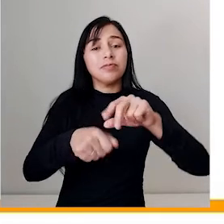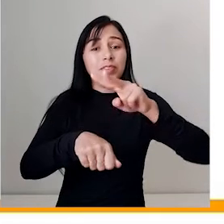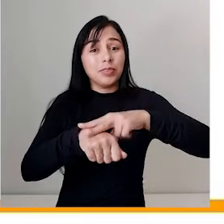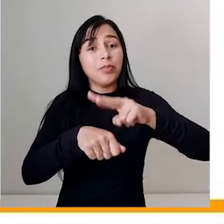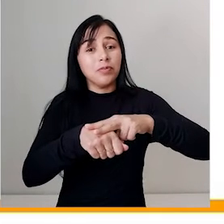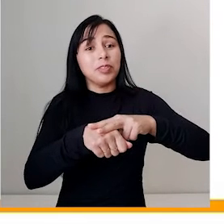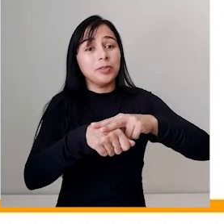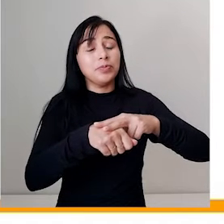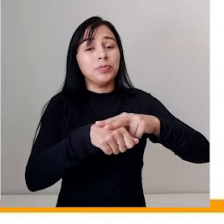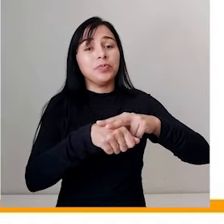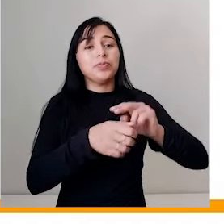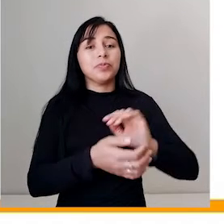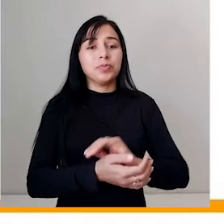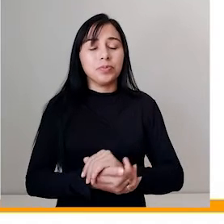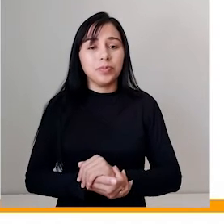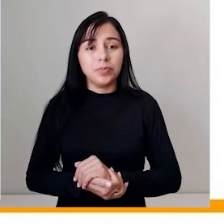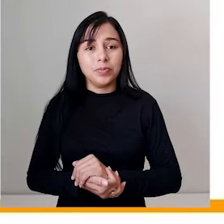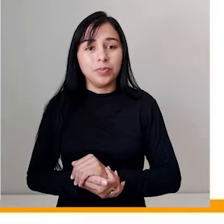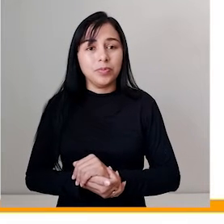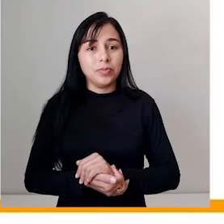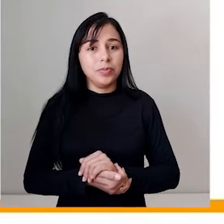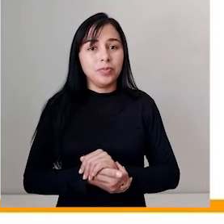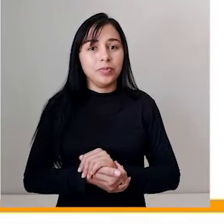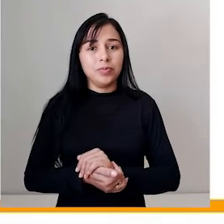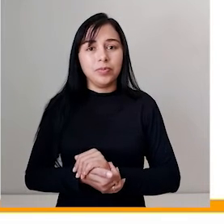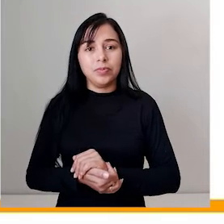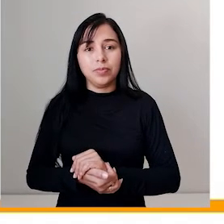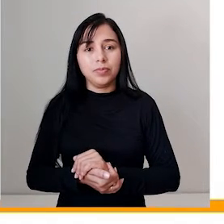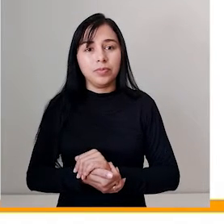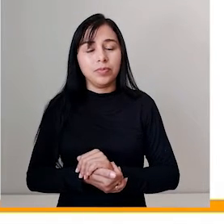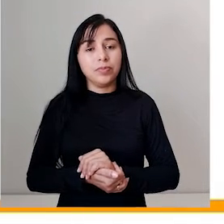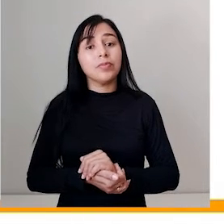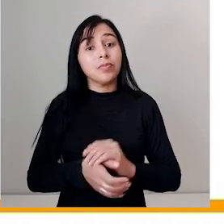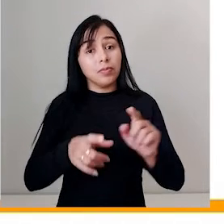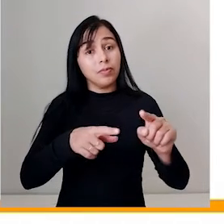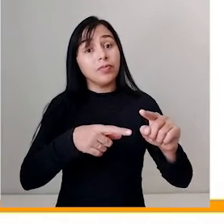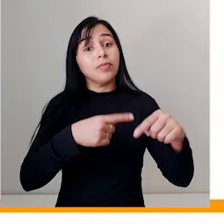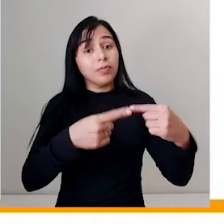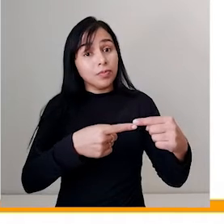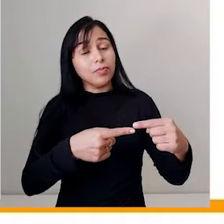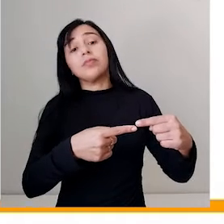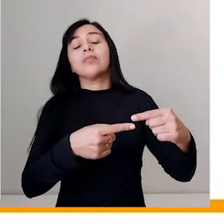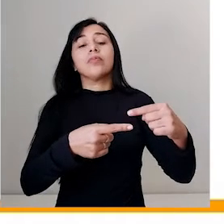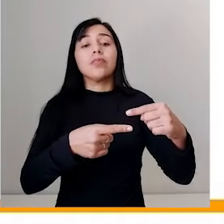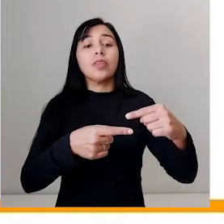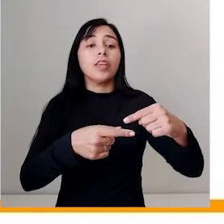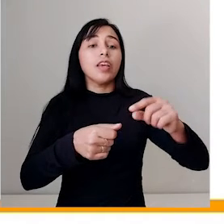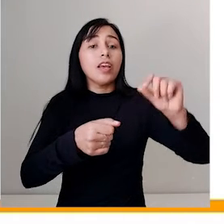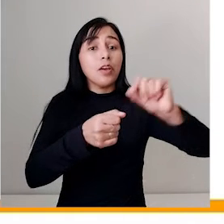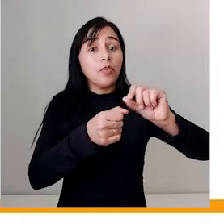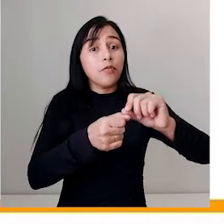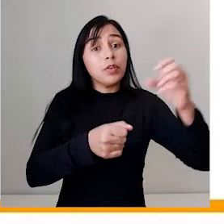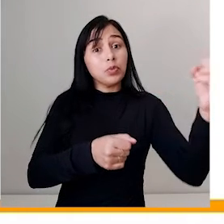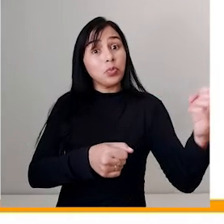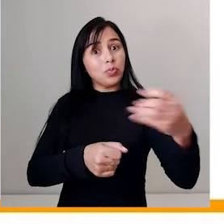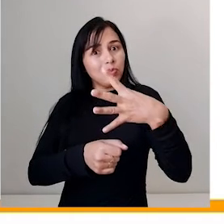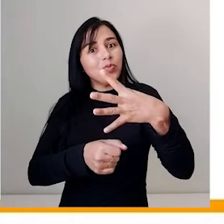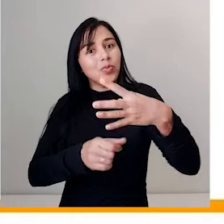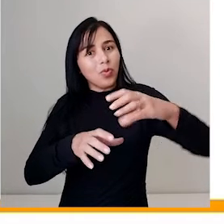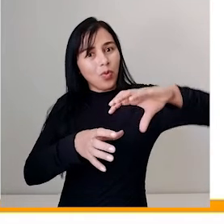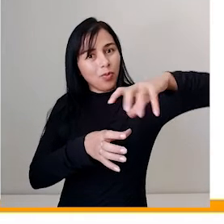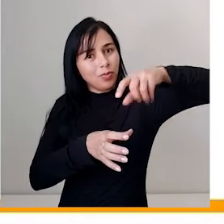disso, há o envasamento para que possa colocar um novo produto dentro desses